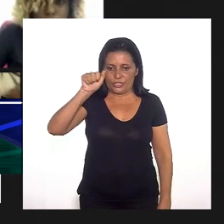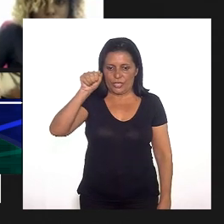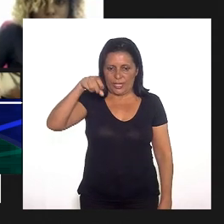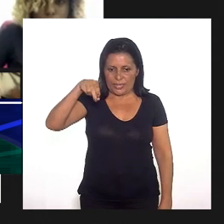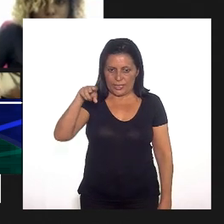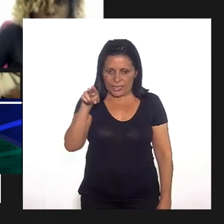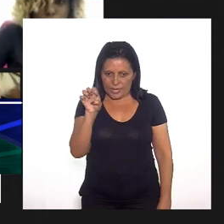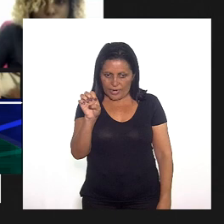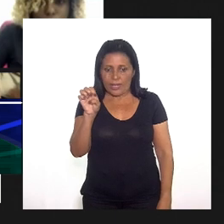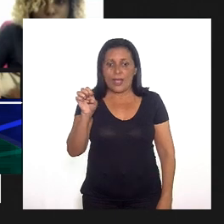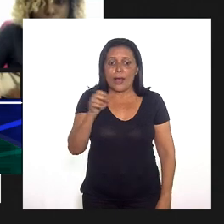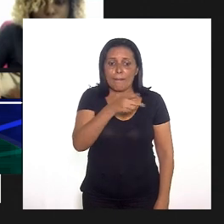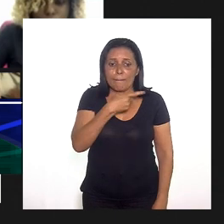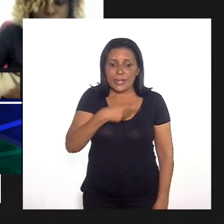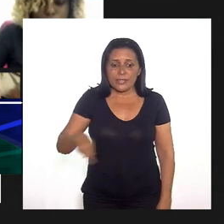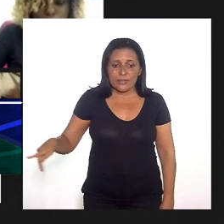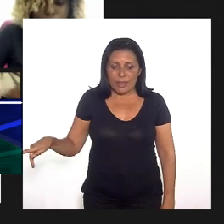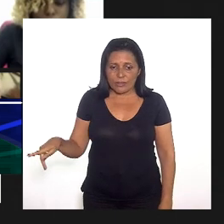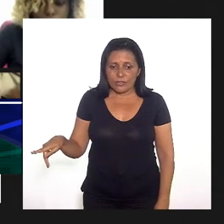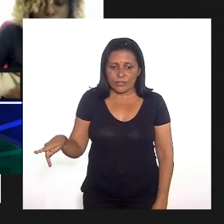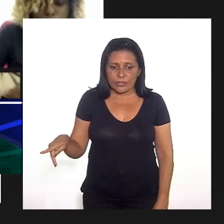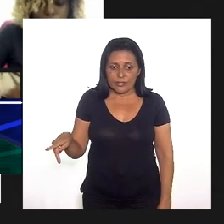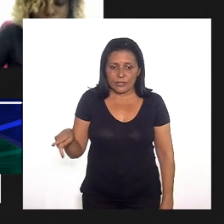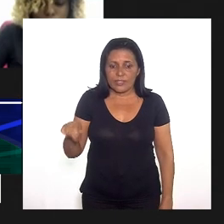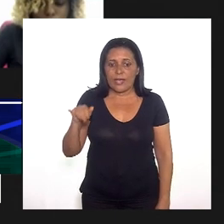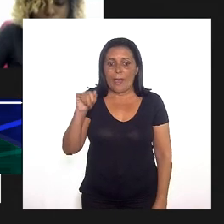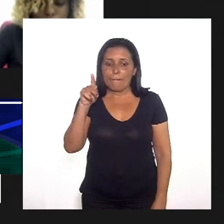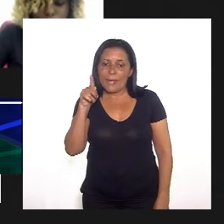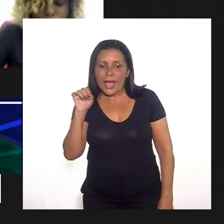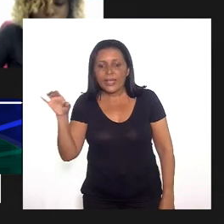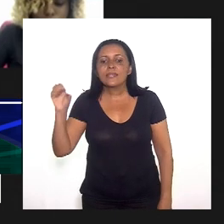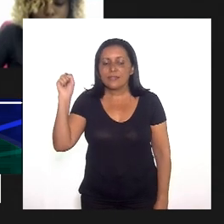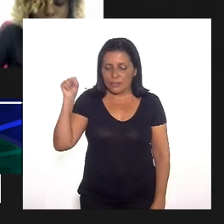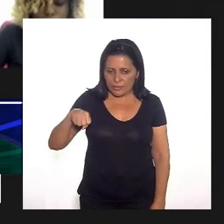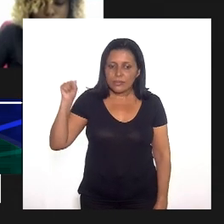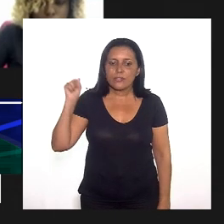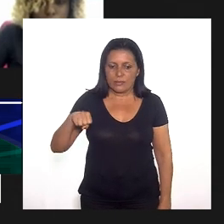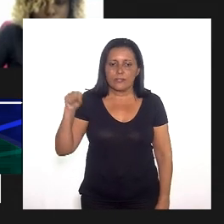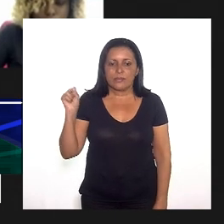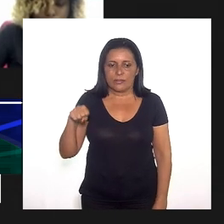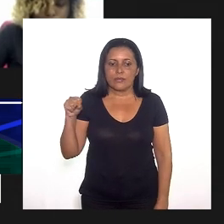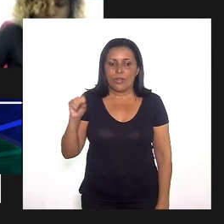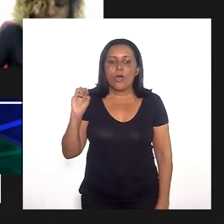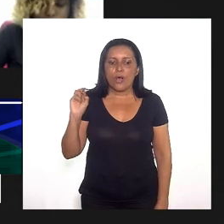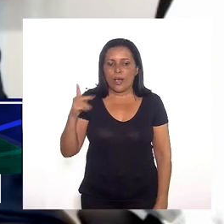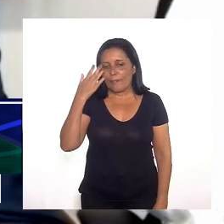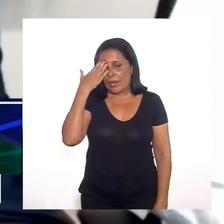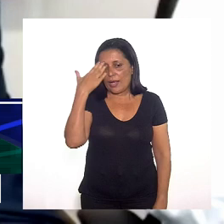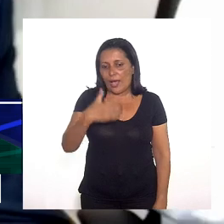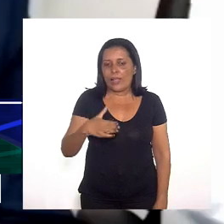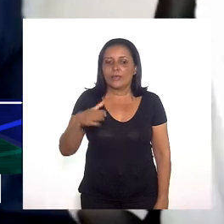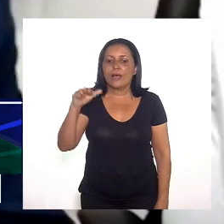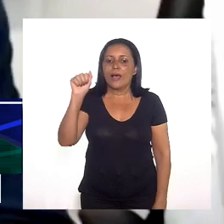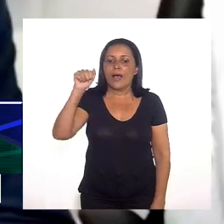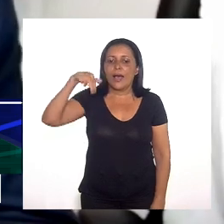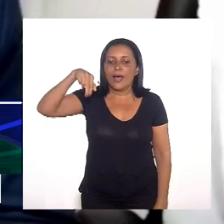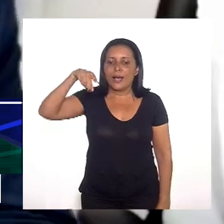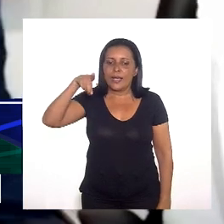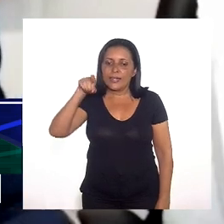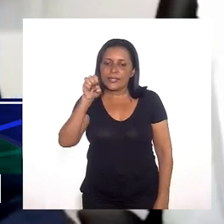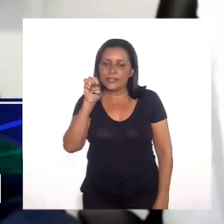É o presidente, é a PEC? É, sim, amigo. Sim. Ok, obrigado. Deputado Anderson